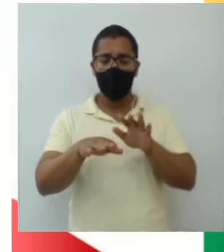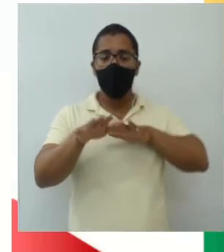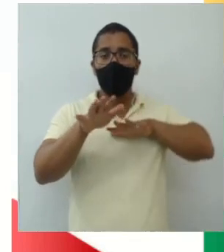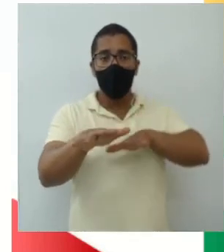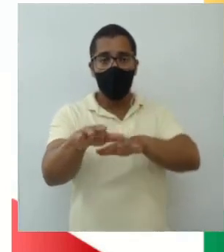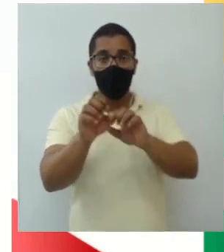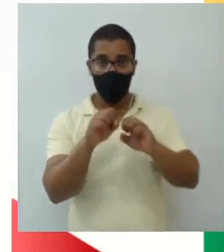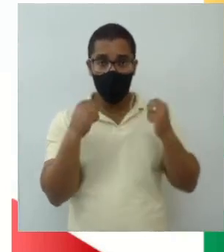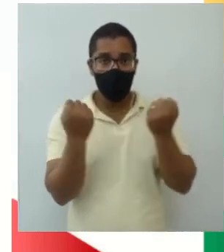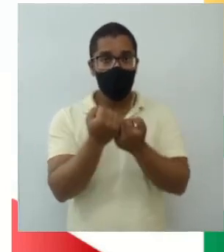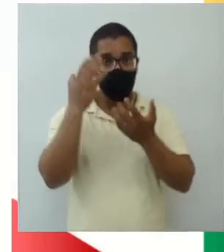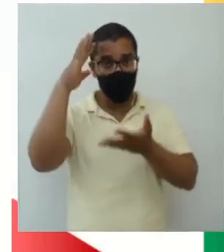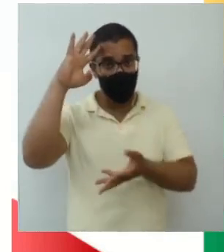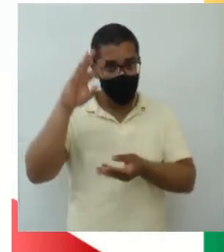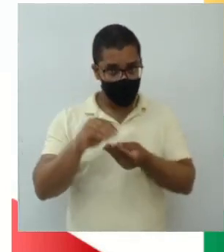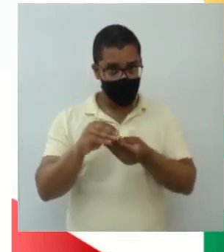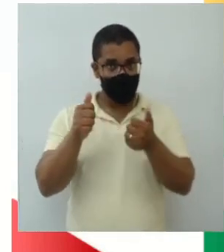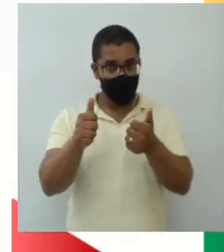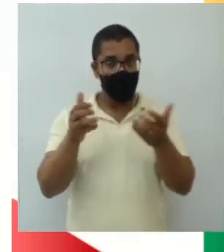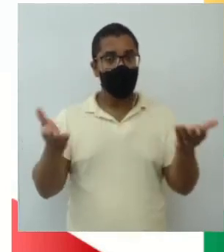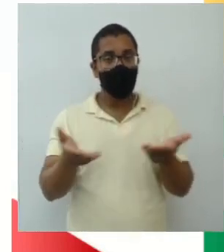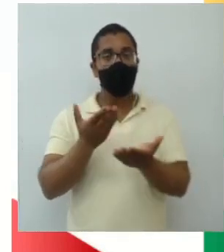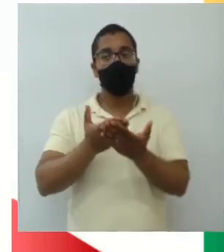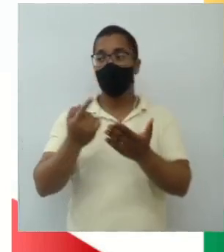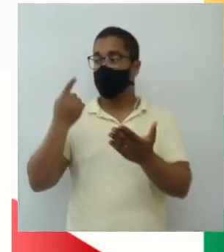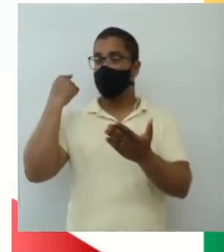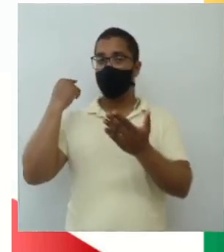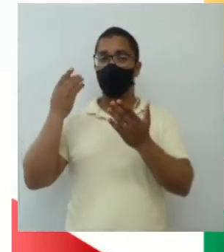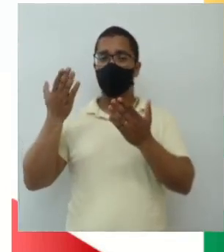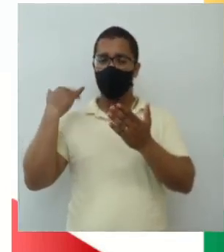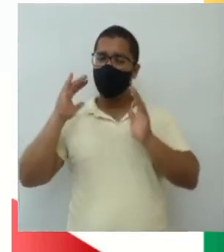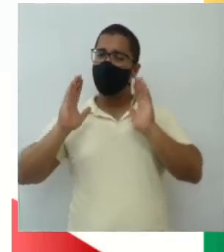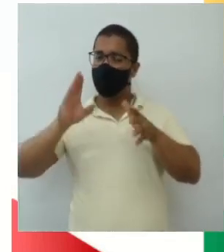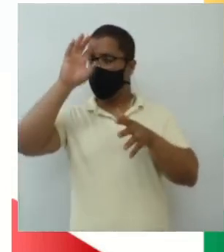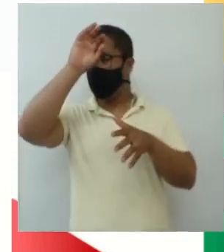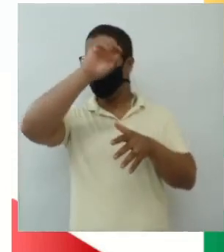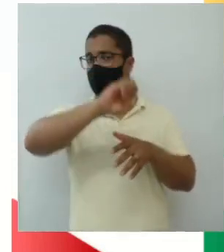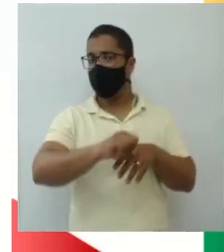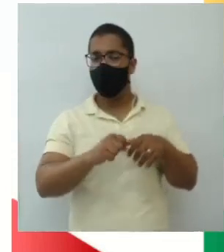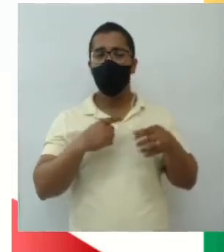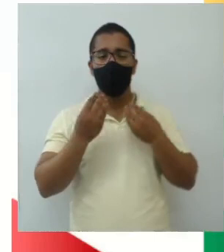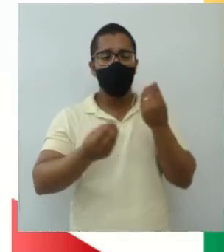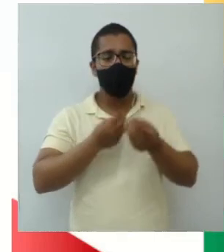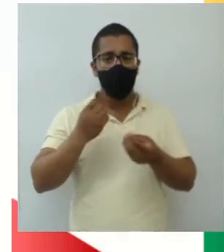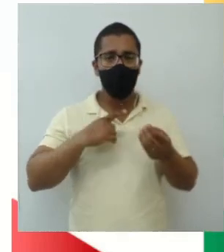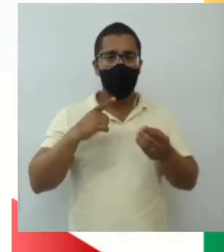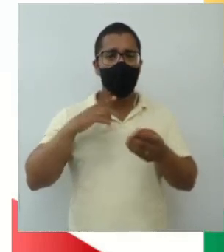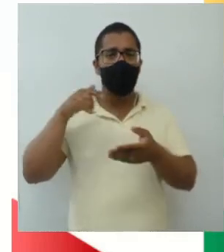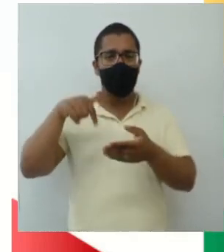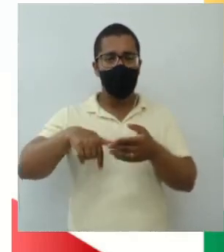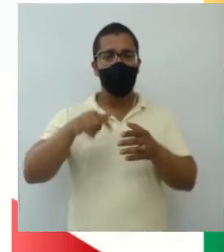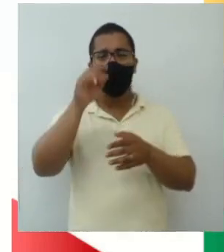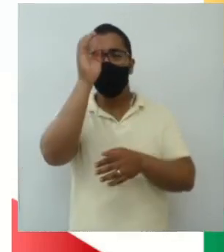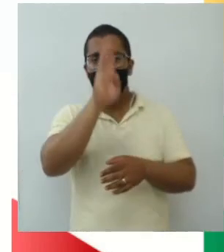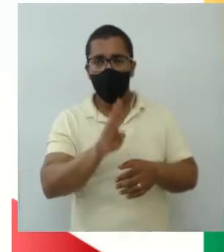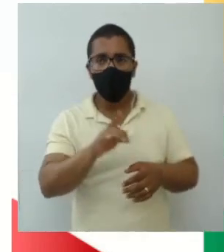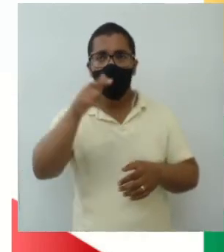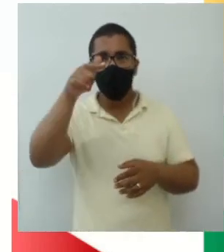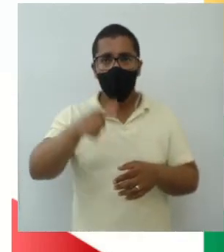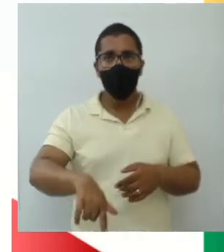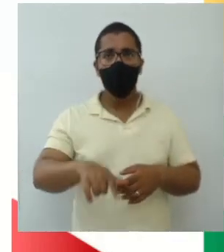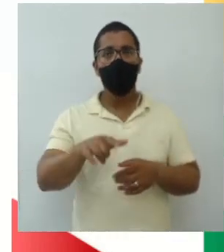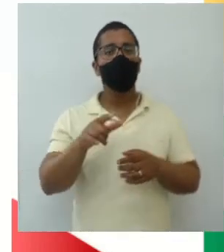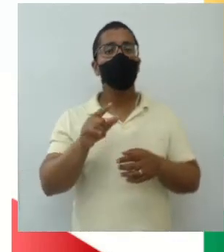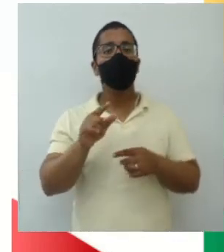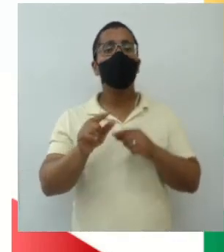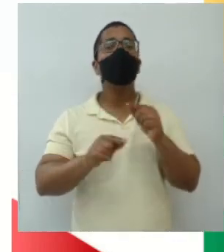vamos revisar um pouco da aula passada, quando nós discutimos a redemocratização do Brasil, para discutir o que